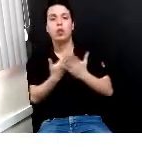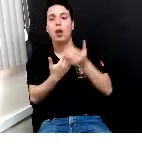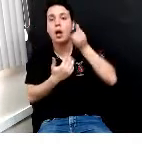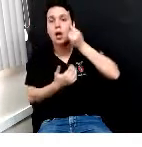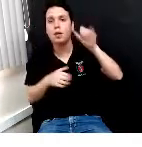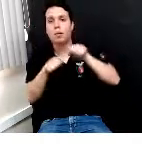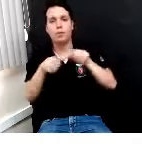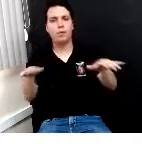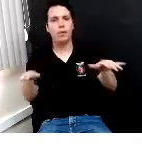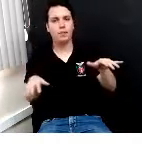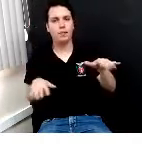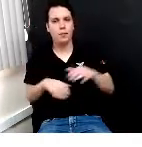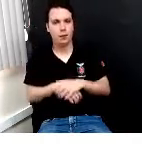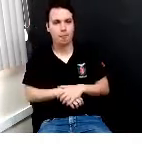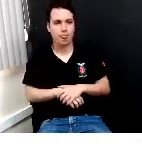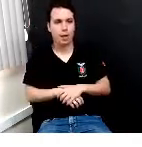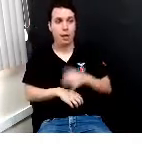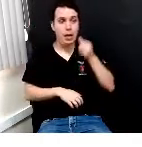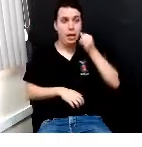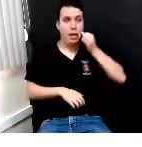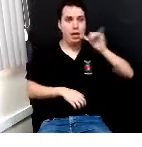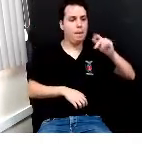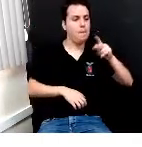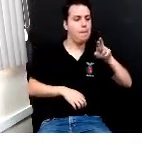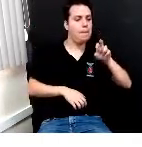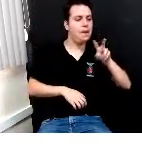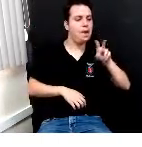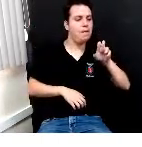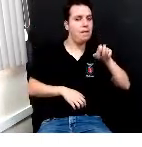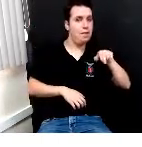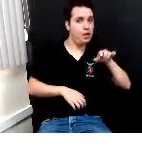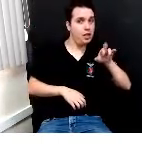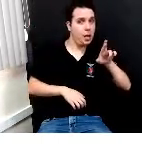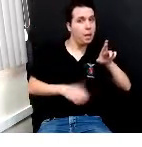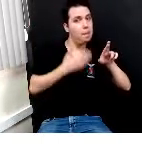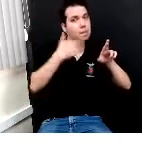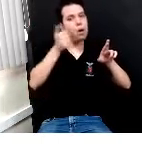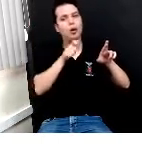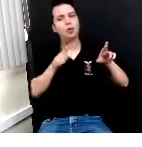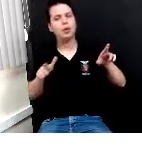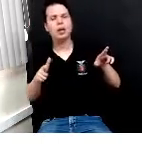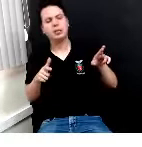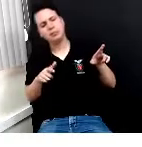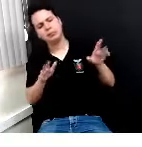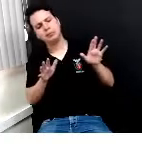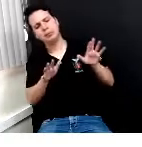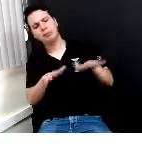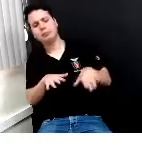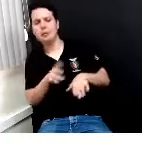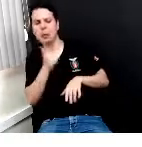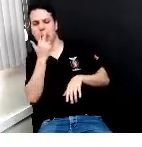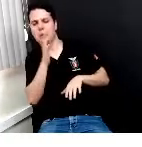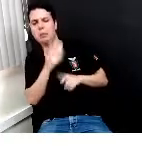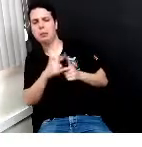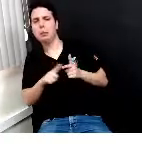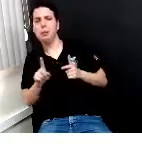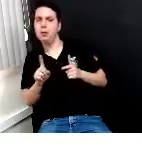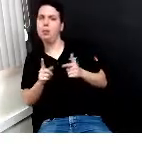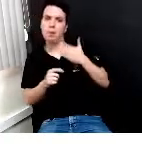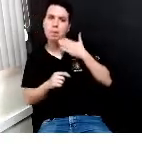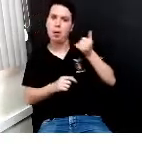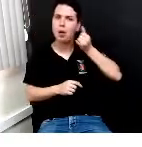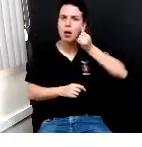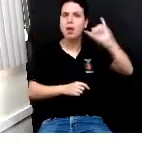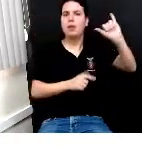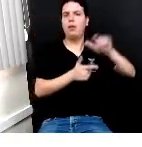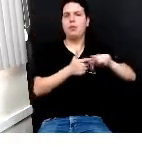que o prevenir sempre é melhor do que o remediar. E aí, que recursos pedagógicos nós dispomos? Além de todo o material produzido, nós